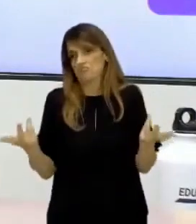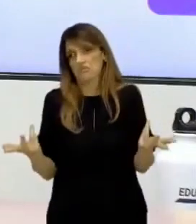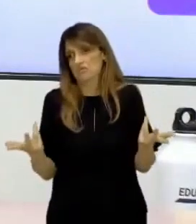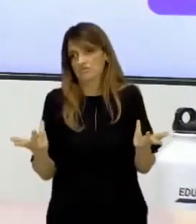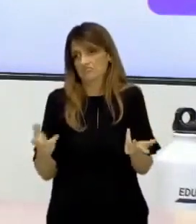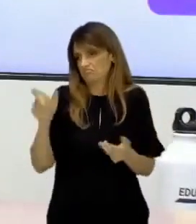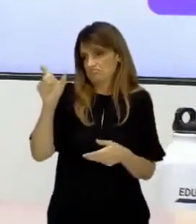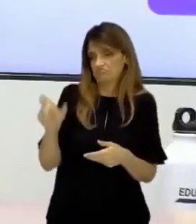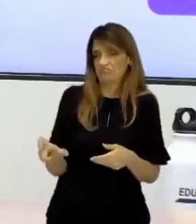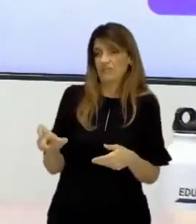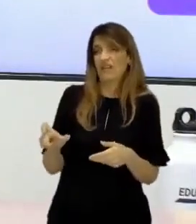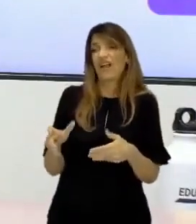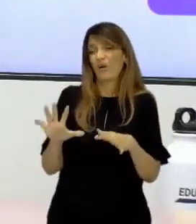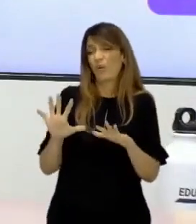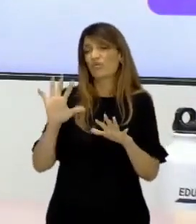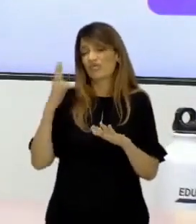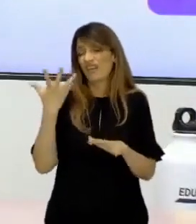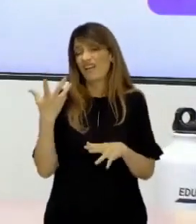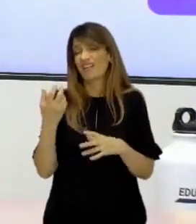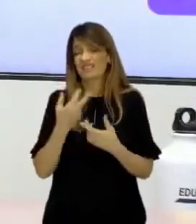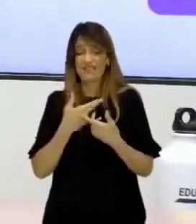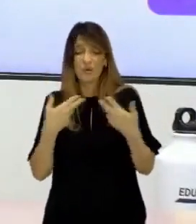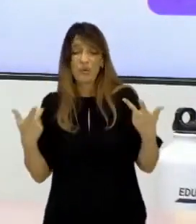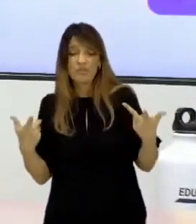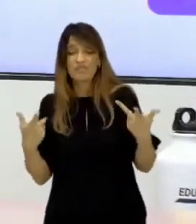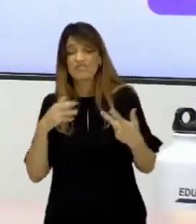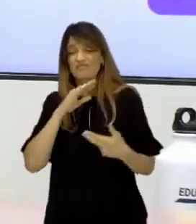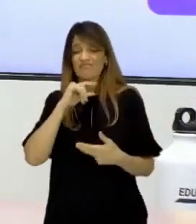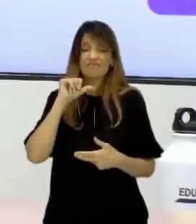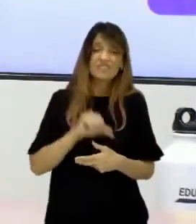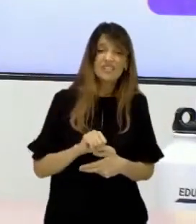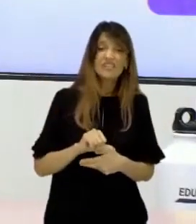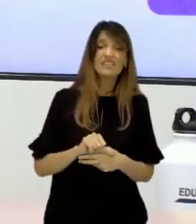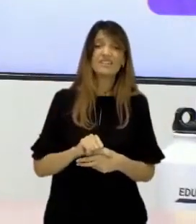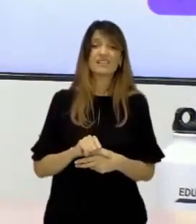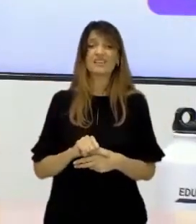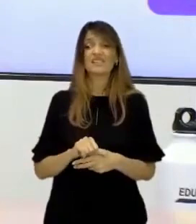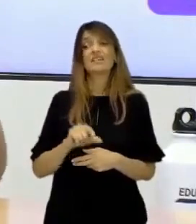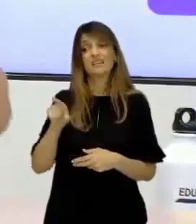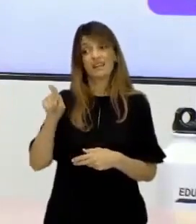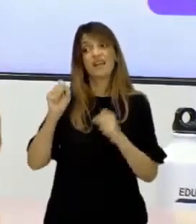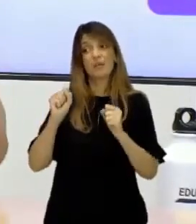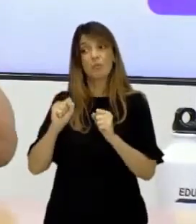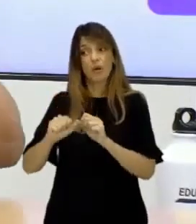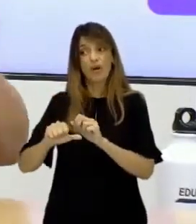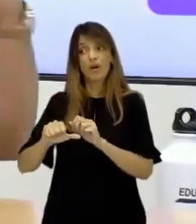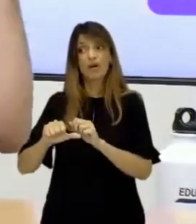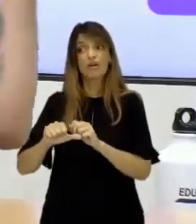atos chatos, né? Vamos colocar como atos chatos, e que eles podem ser punidos. Você aqui está